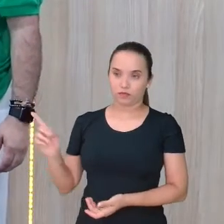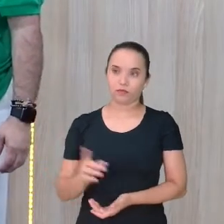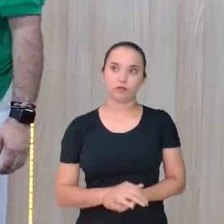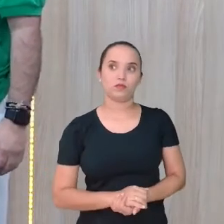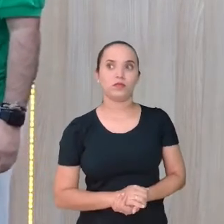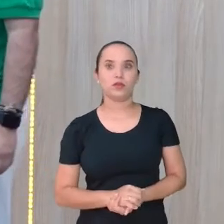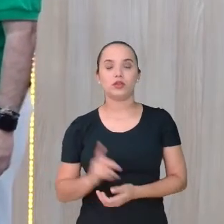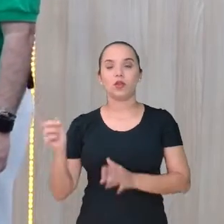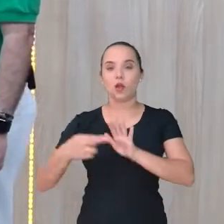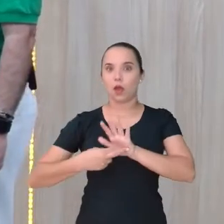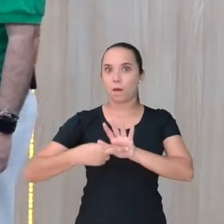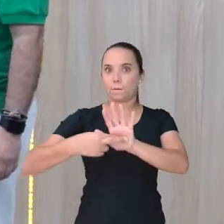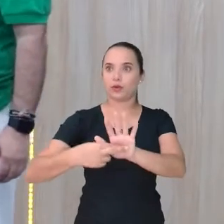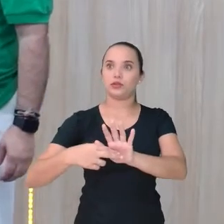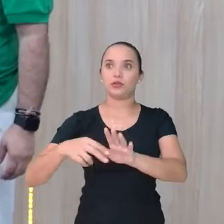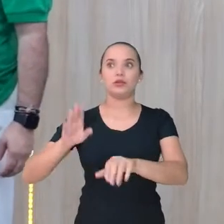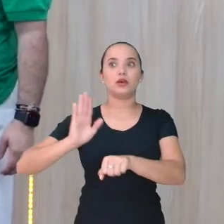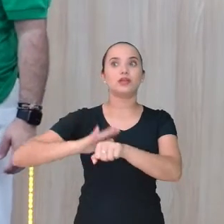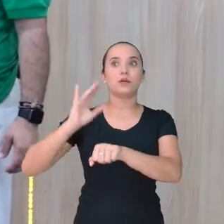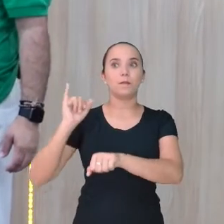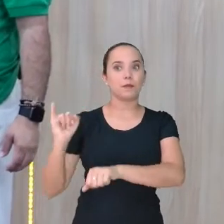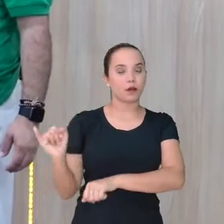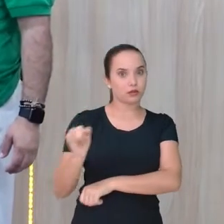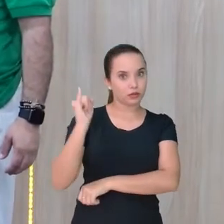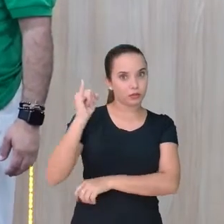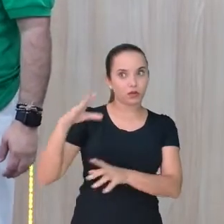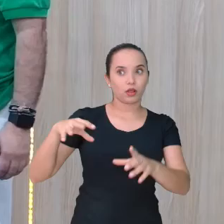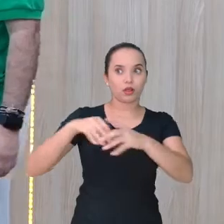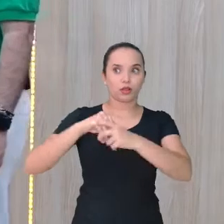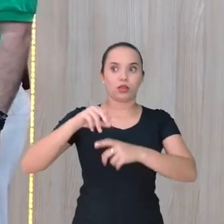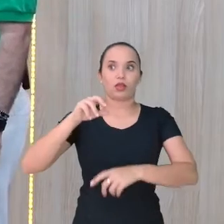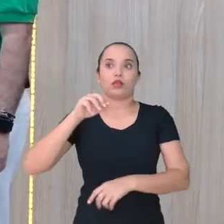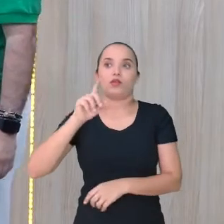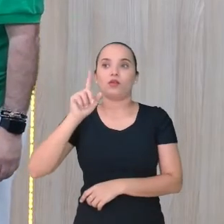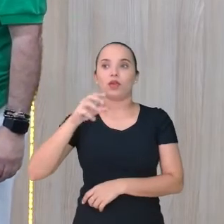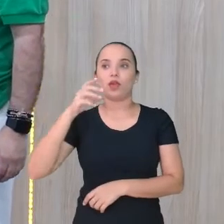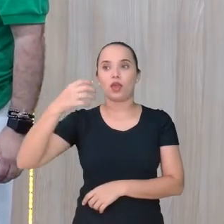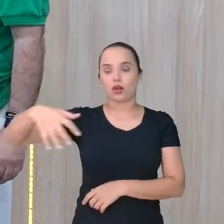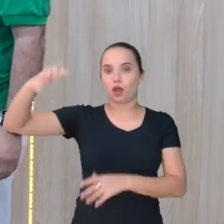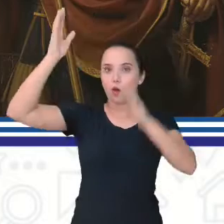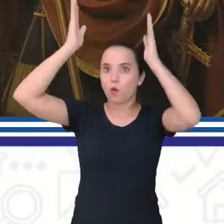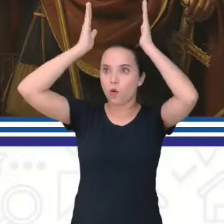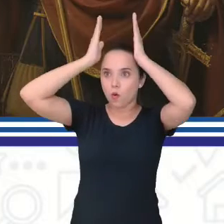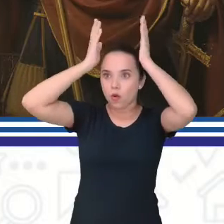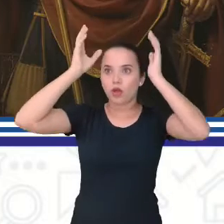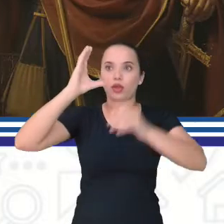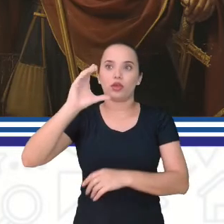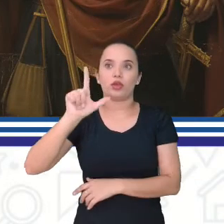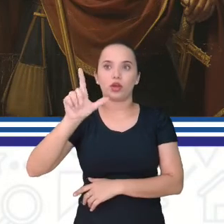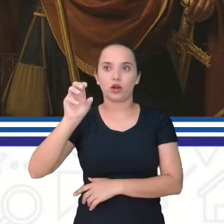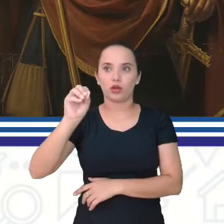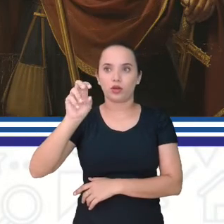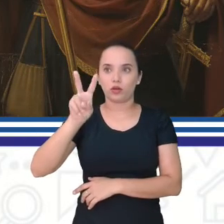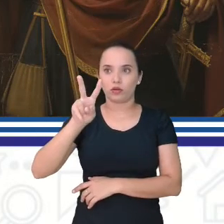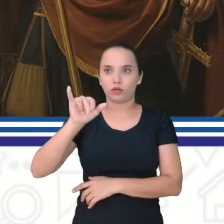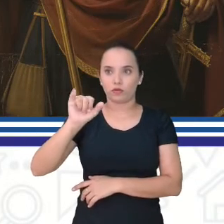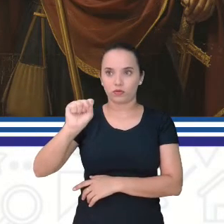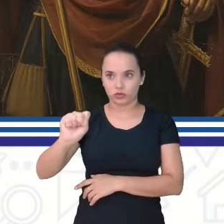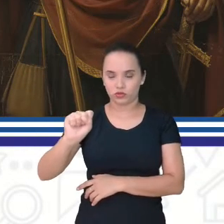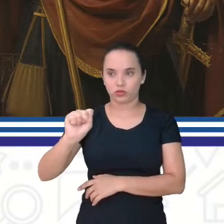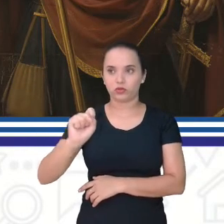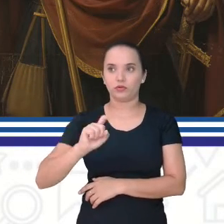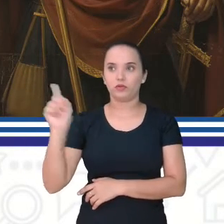o representante aqui mais importante dos merovingios será o rei Clovis, esse camarada aqui, ó,